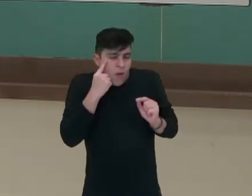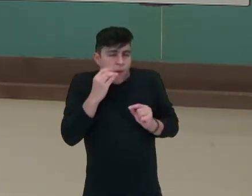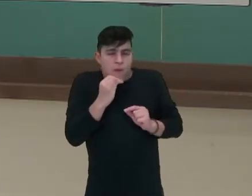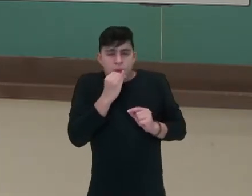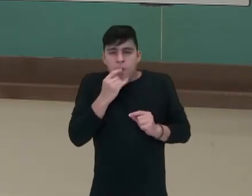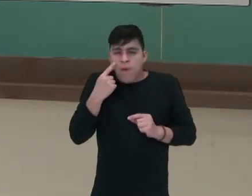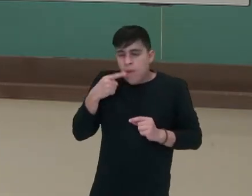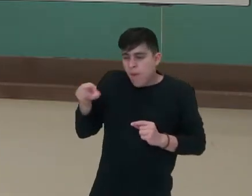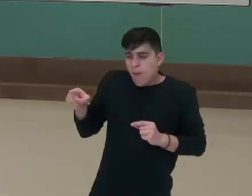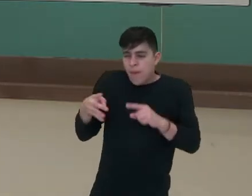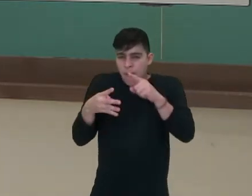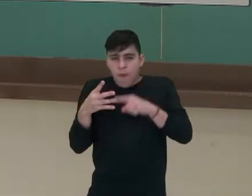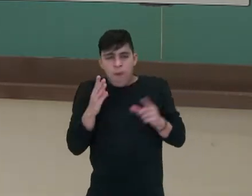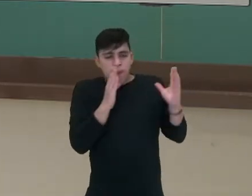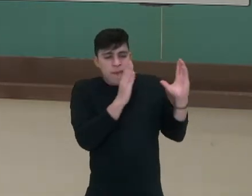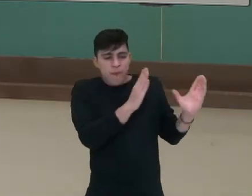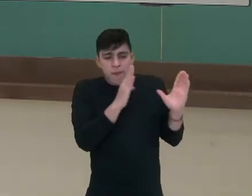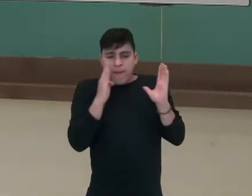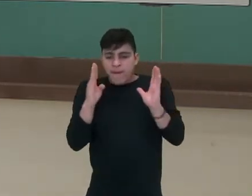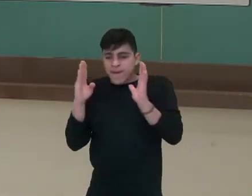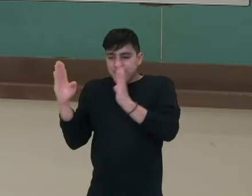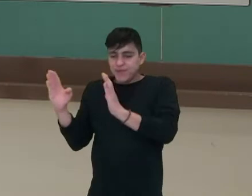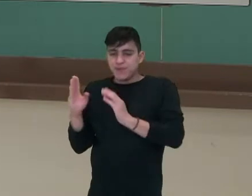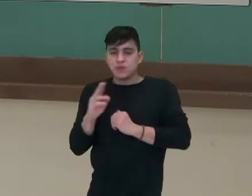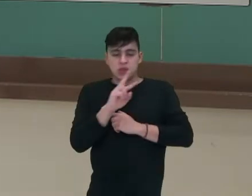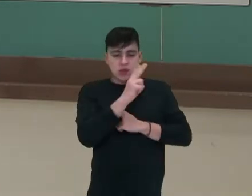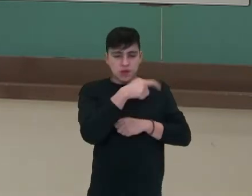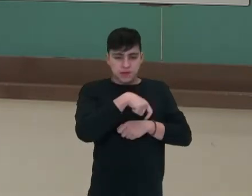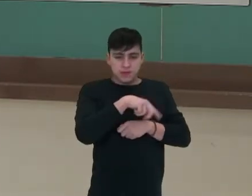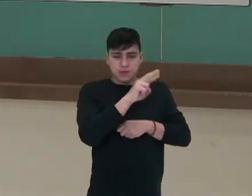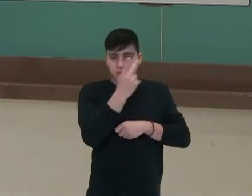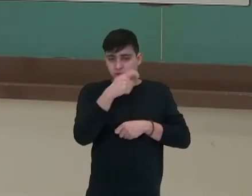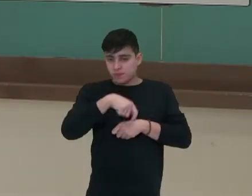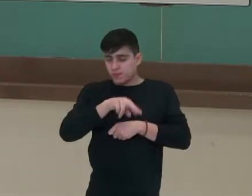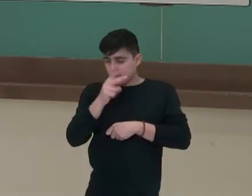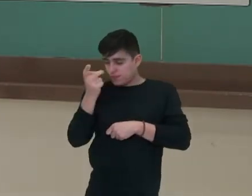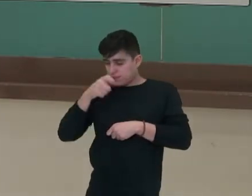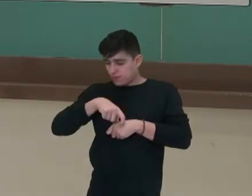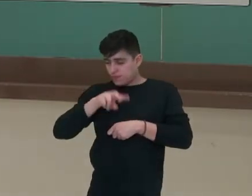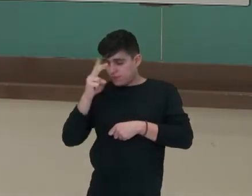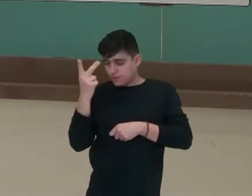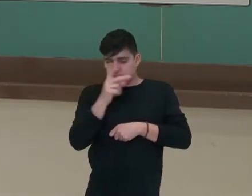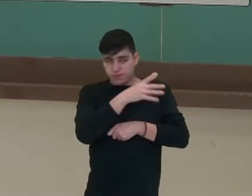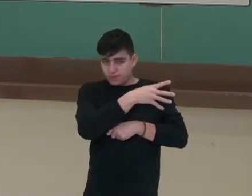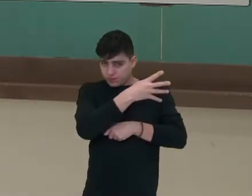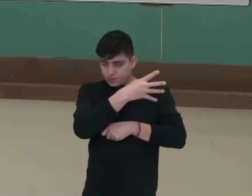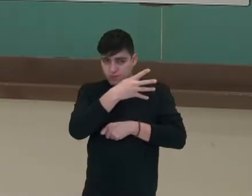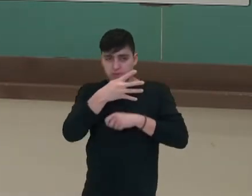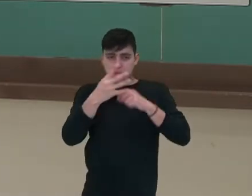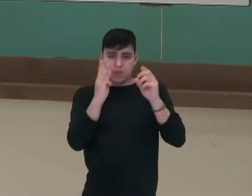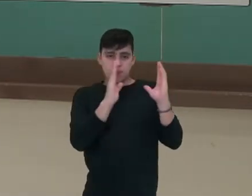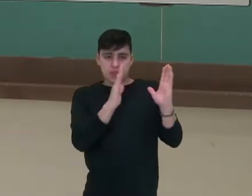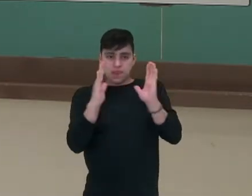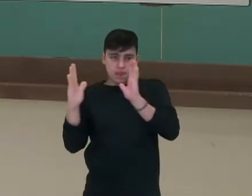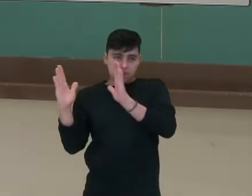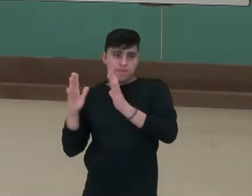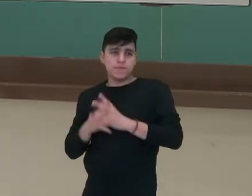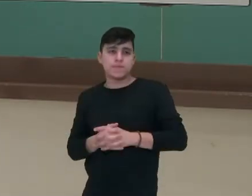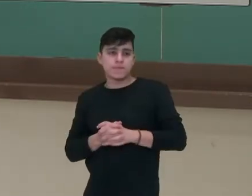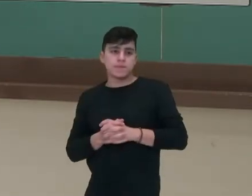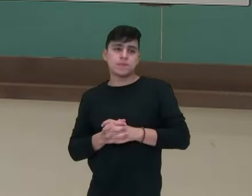temos 4 compassos, né, de 2 tempos cada, tá bom? Então, sempre vai ter ali os 4 compassos, 2 tempos.